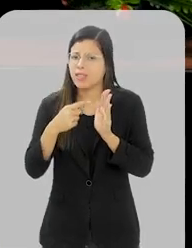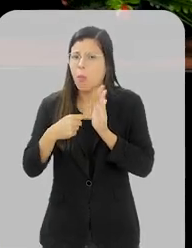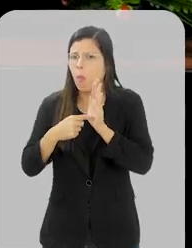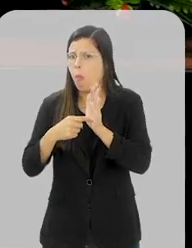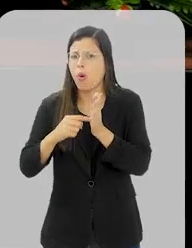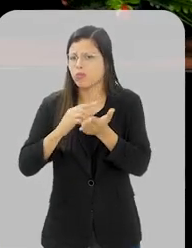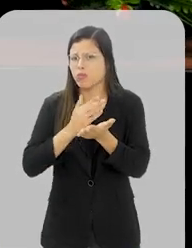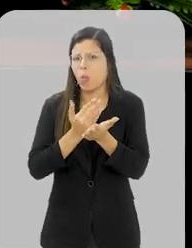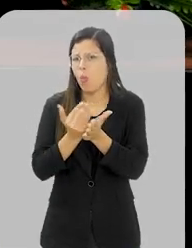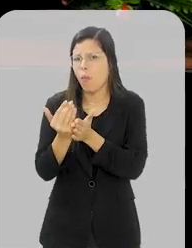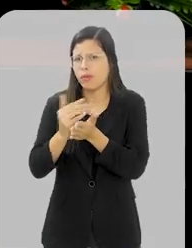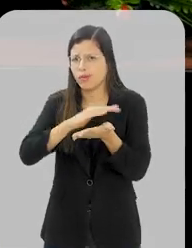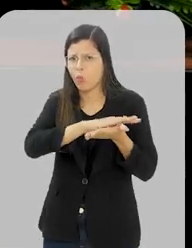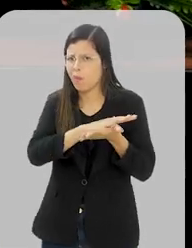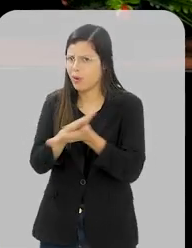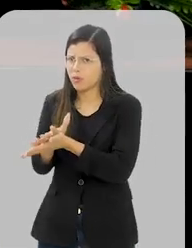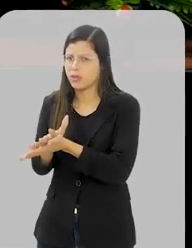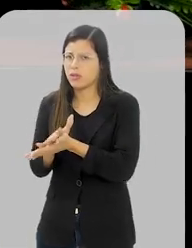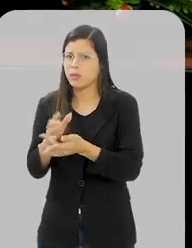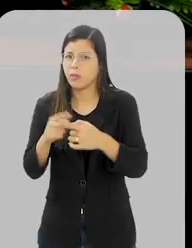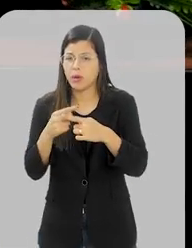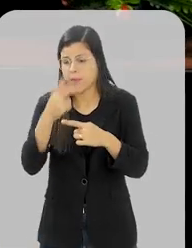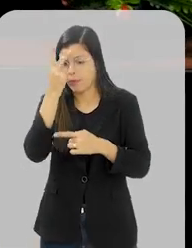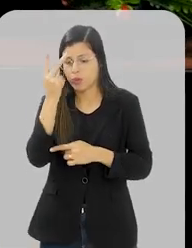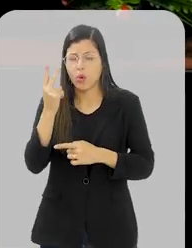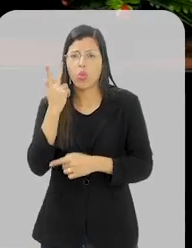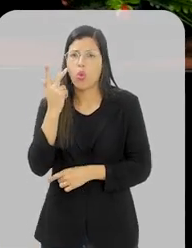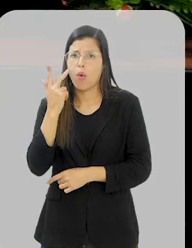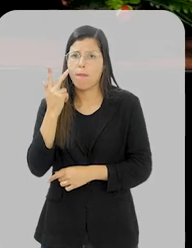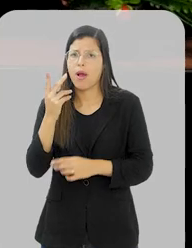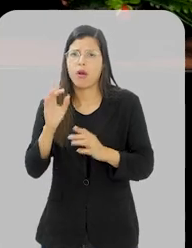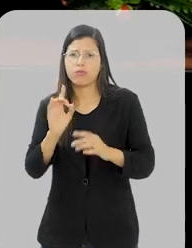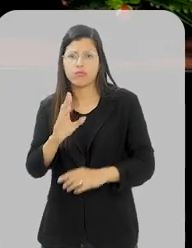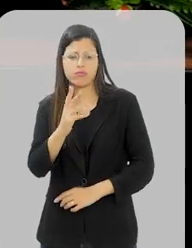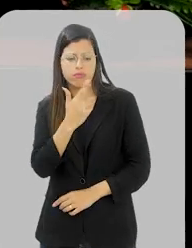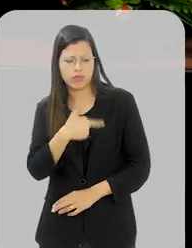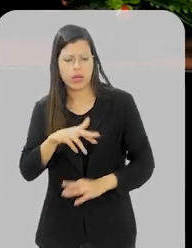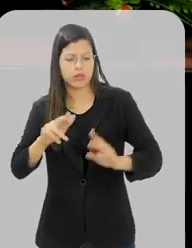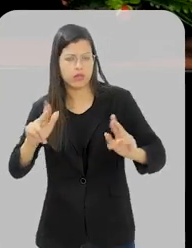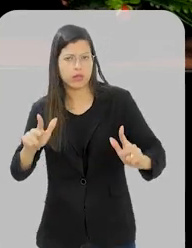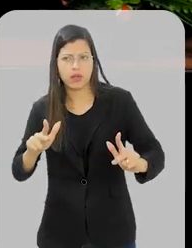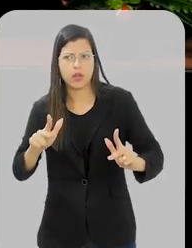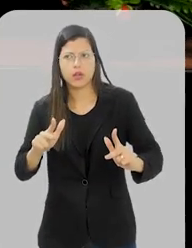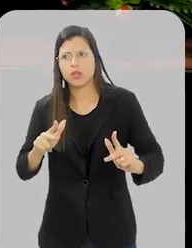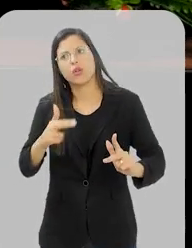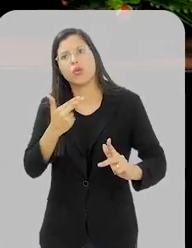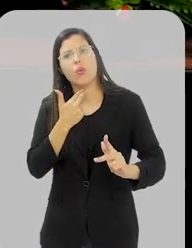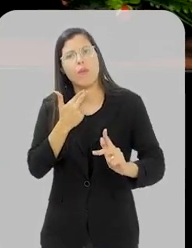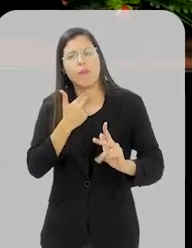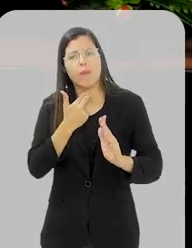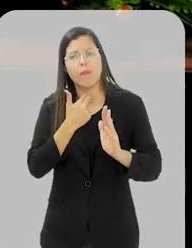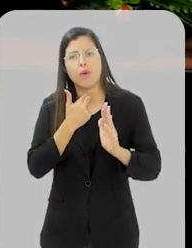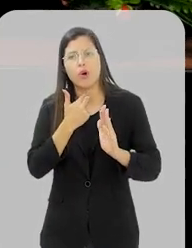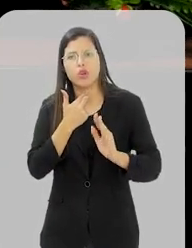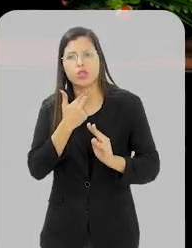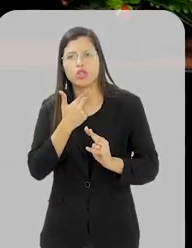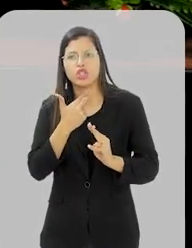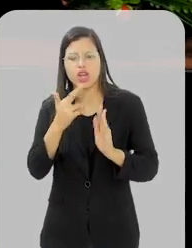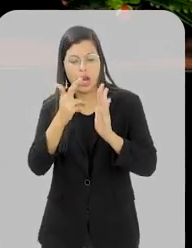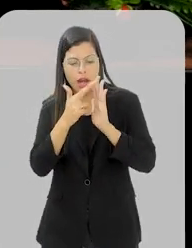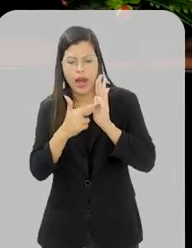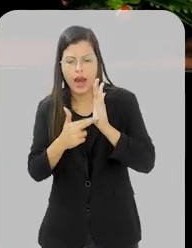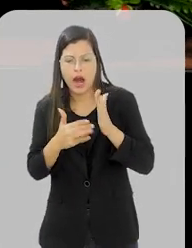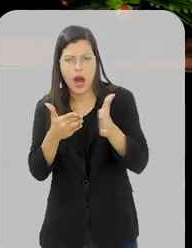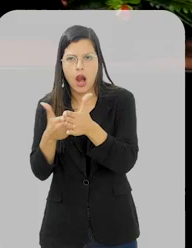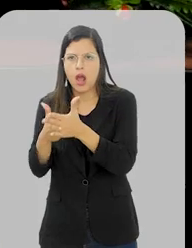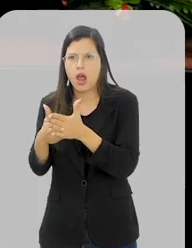porque eh São pessoas normais como qualquer outro com religiões diferentes você não vai impedir você não vai criar restrições se sua se